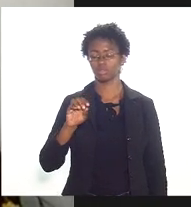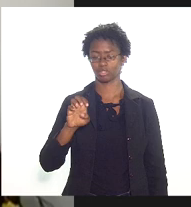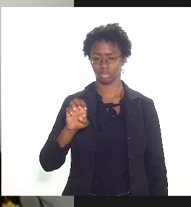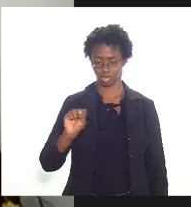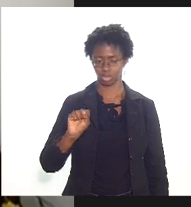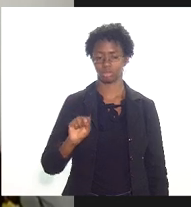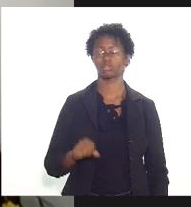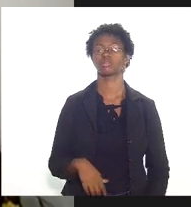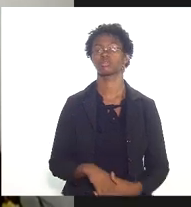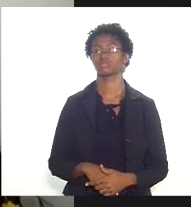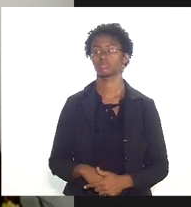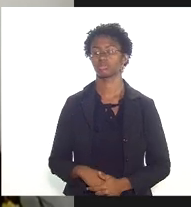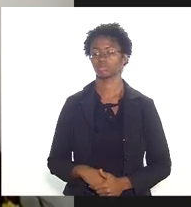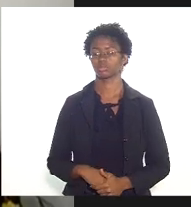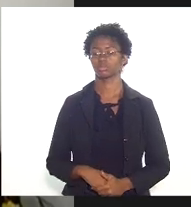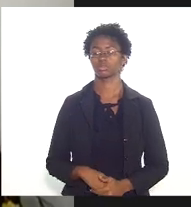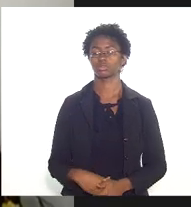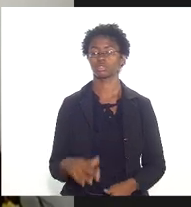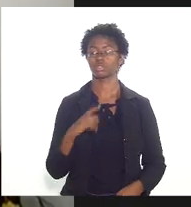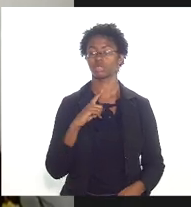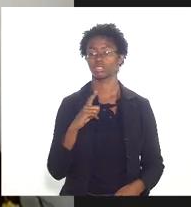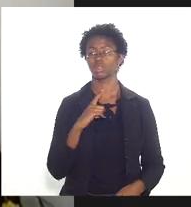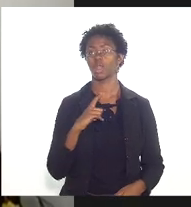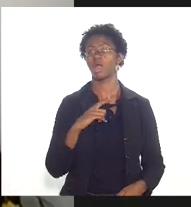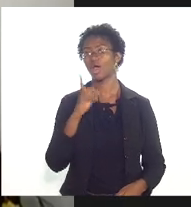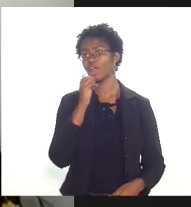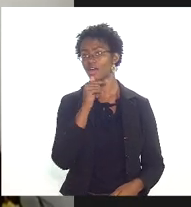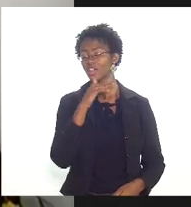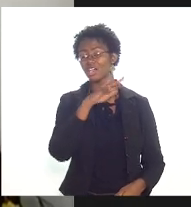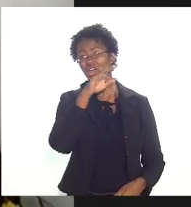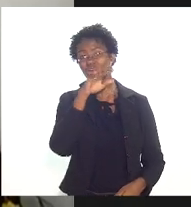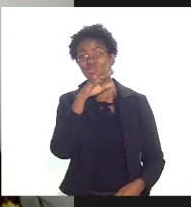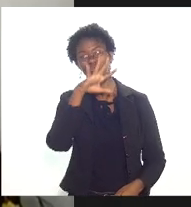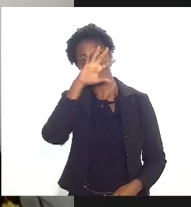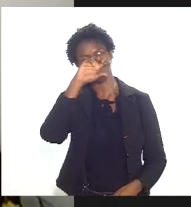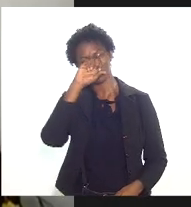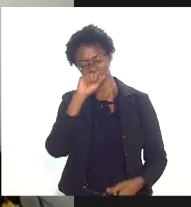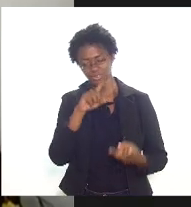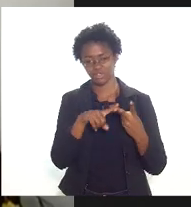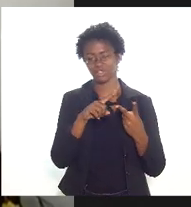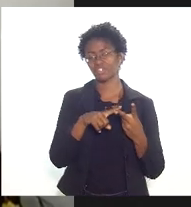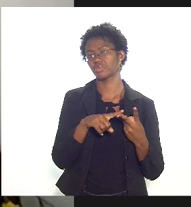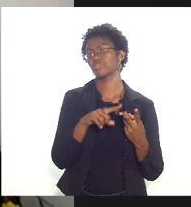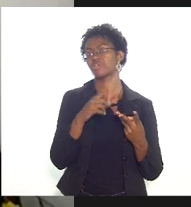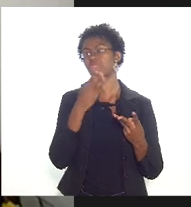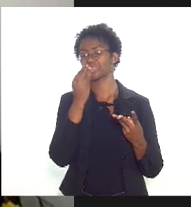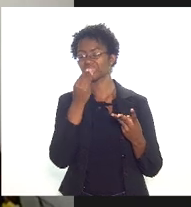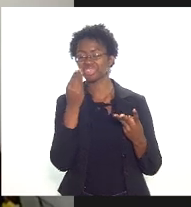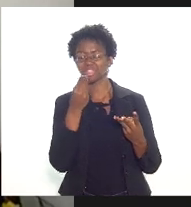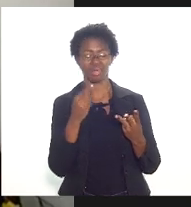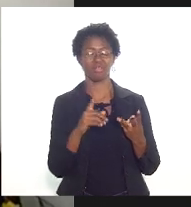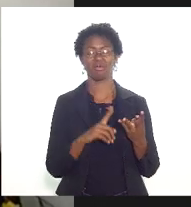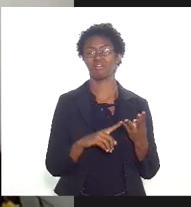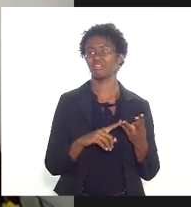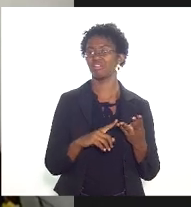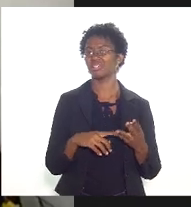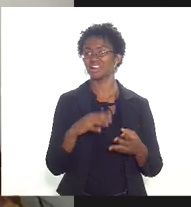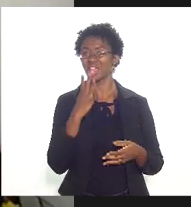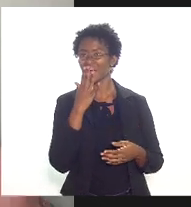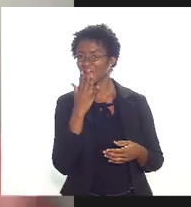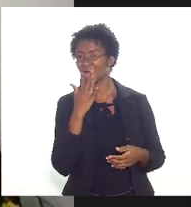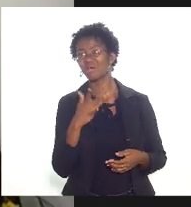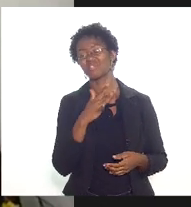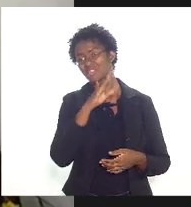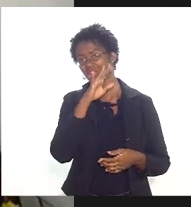atingido por uma água que tem gosto ruim ser ruim que é que tem é